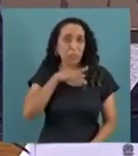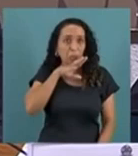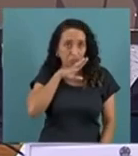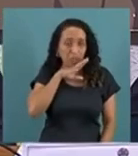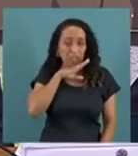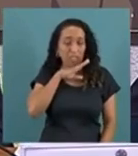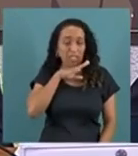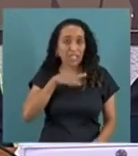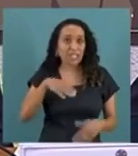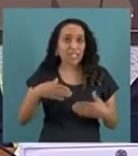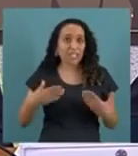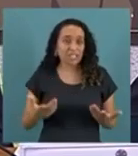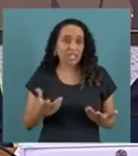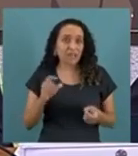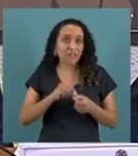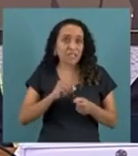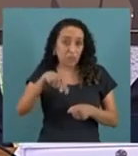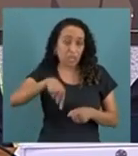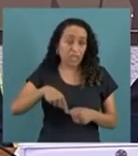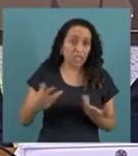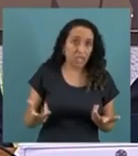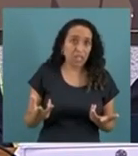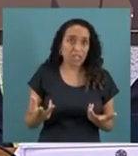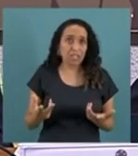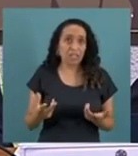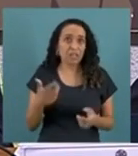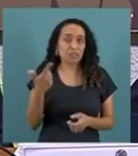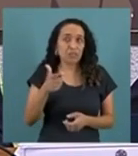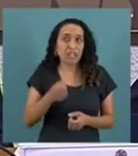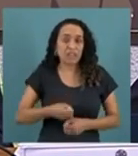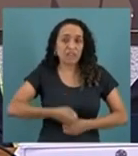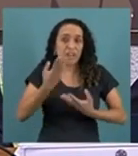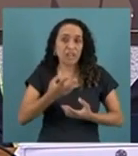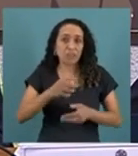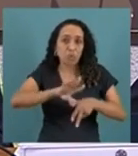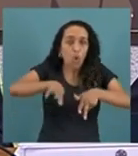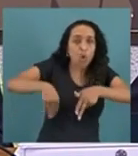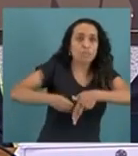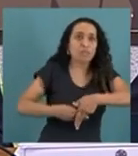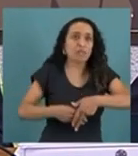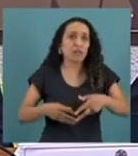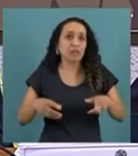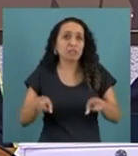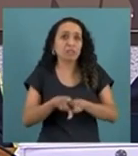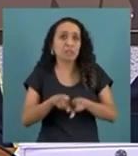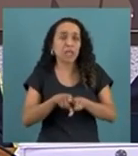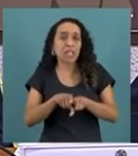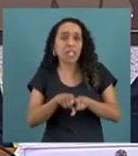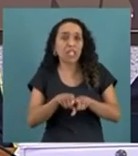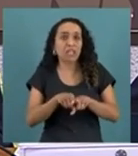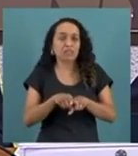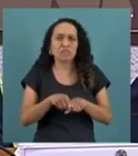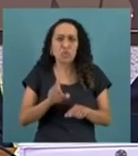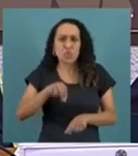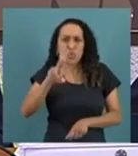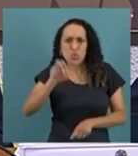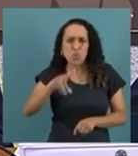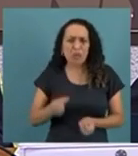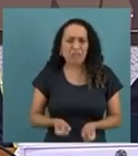estão fazendo aqui, não estaria falando de corrupção, não estaria... Eu nunca venderia um